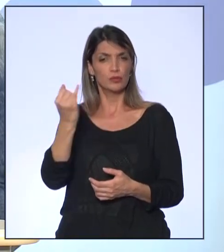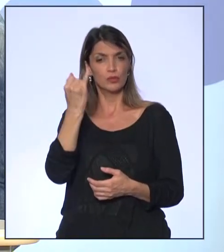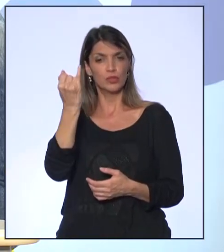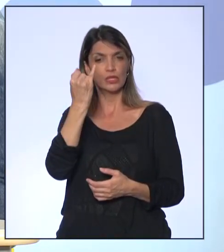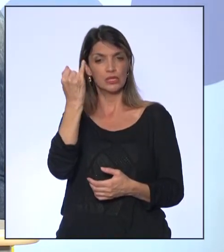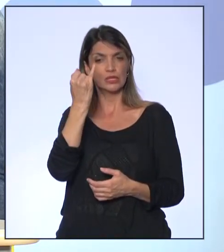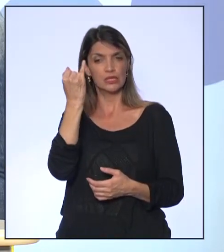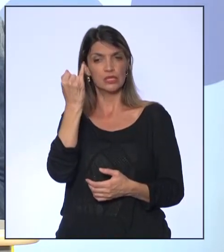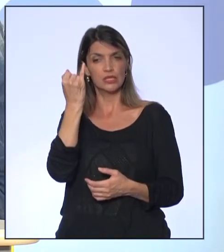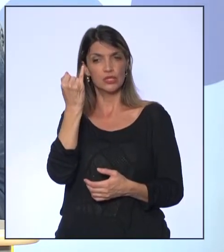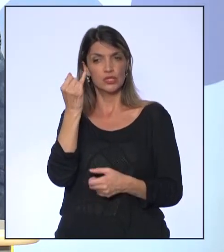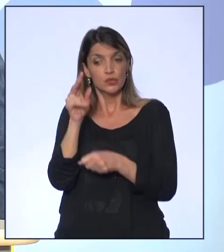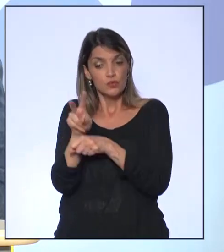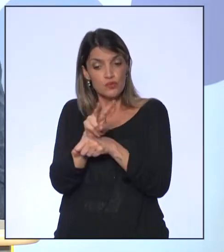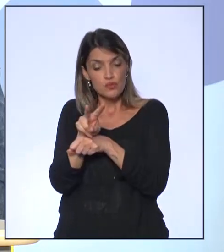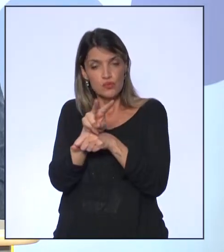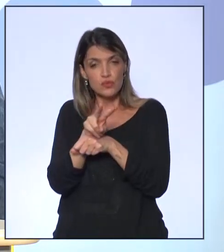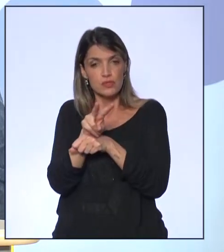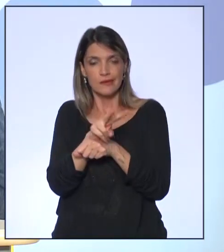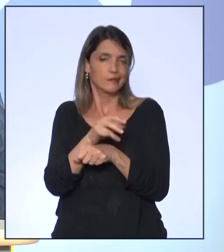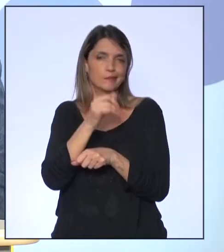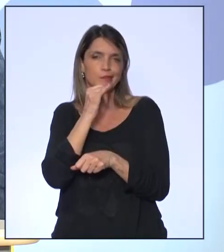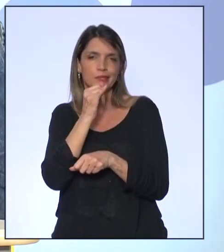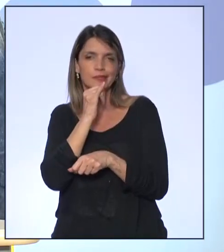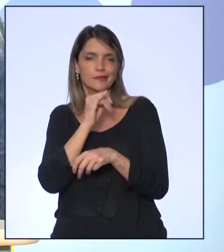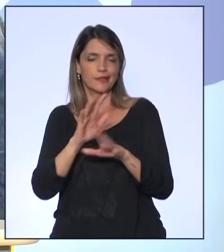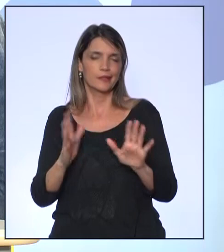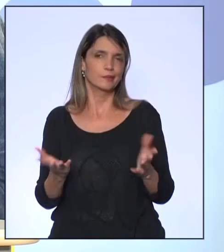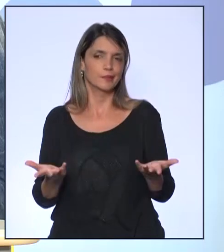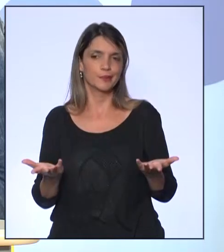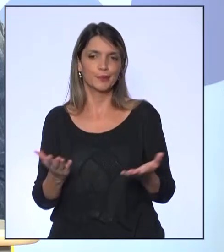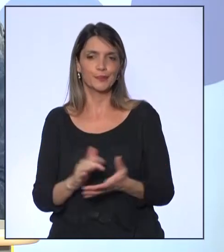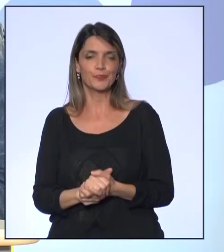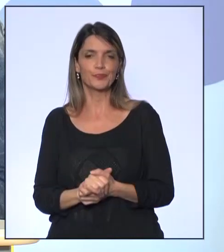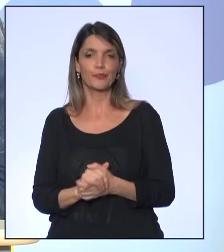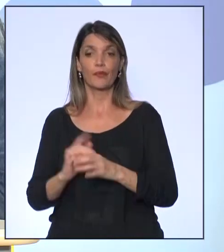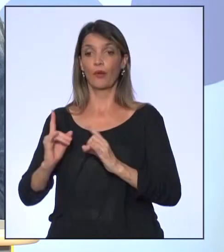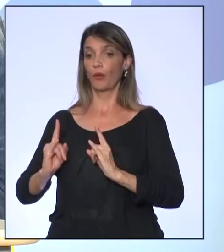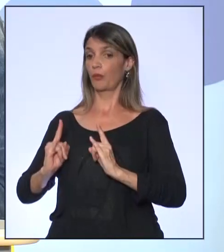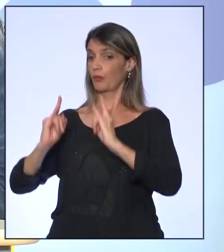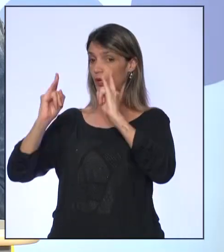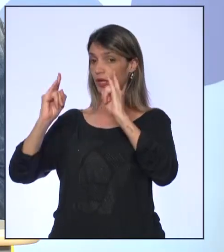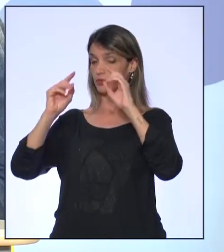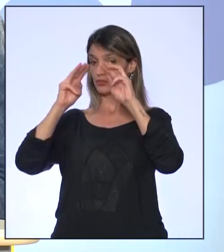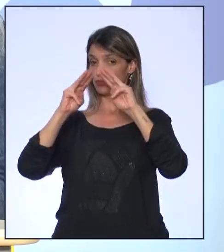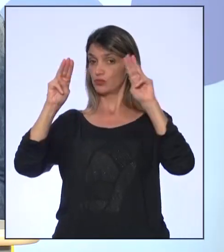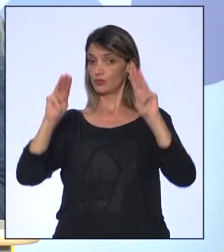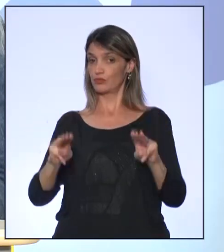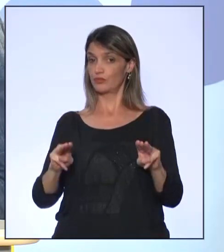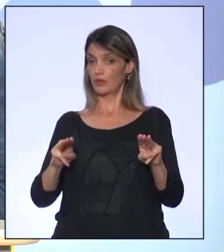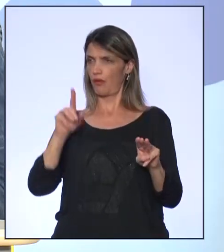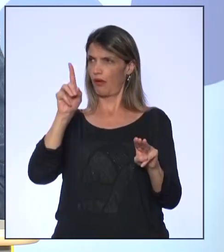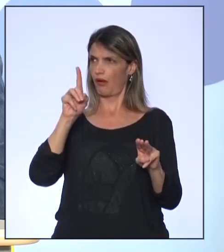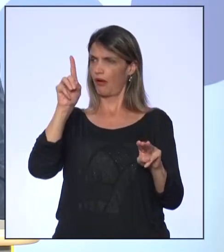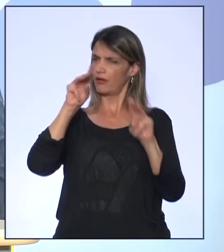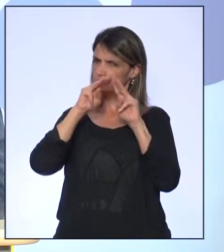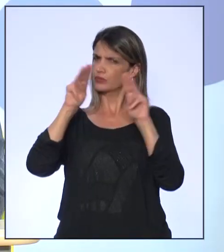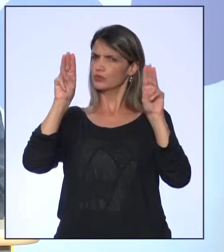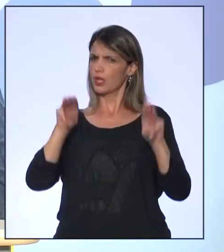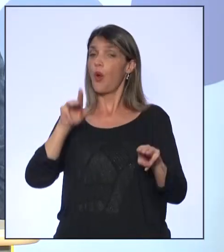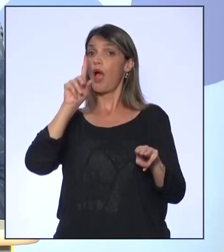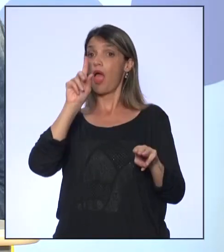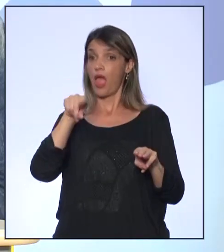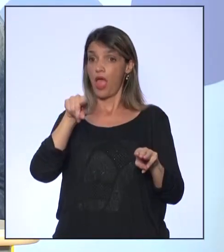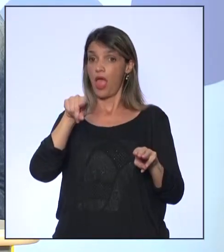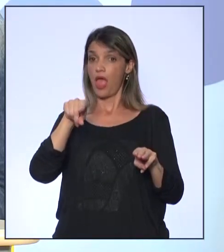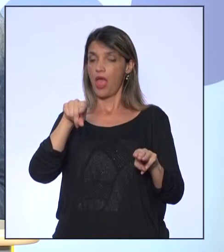vista histórico. Vamos citar um exemplo claro aqui, né? O prédio de um museu. Ah, aquele prédio é patrimônio histórico